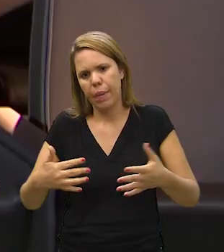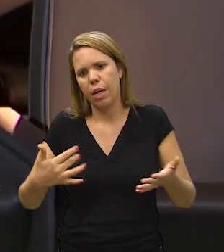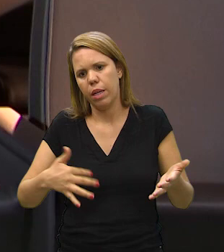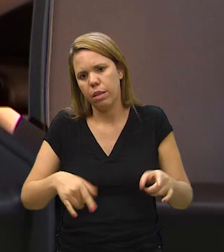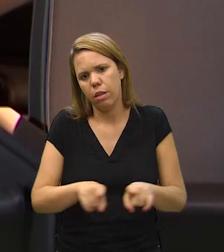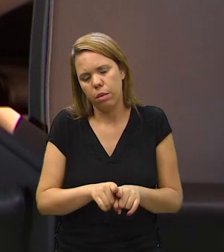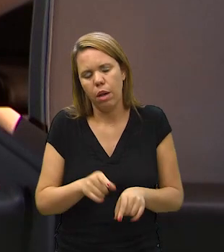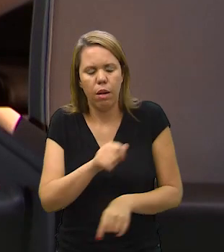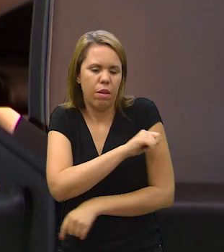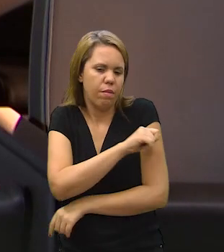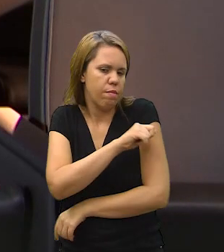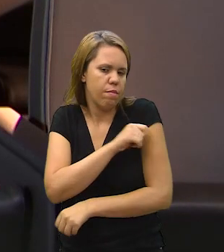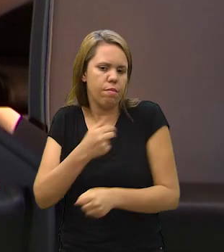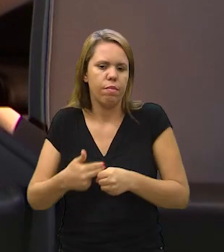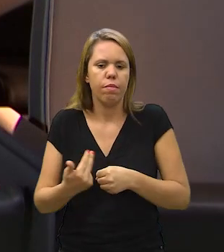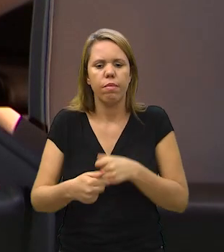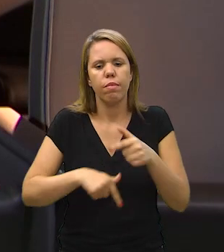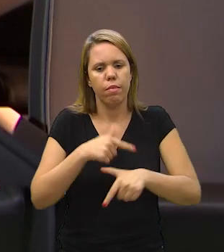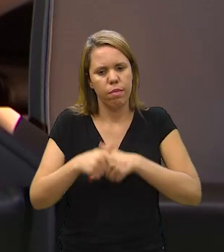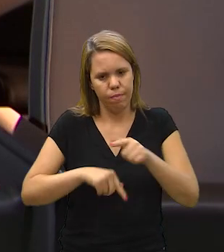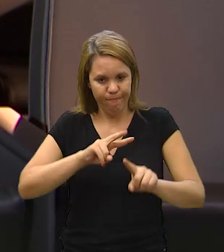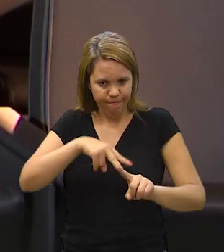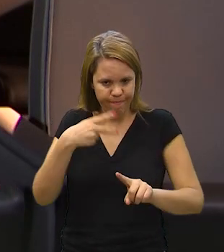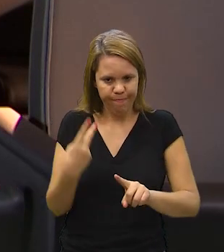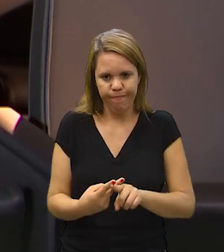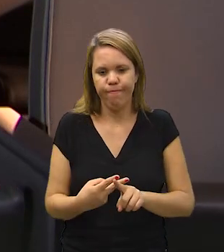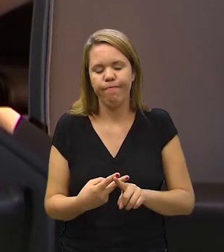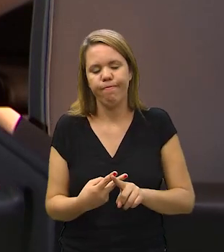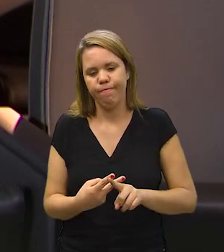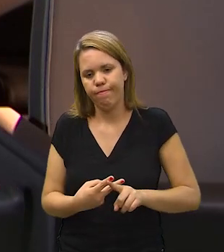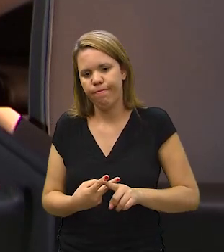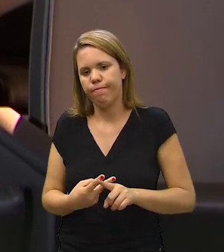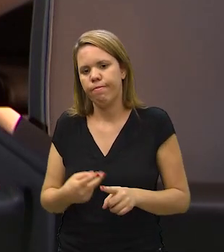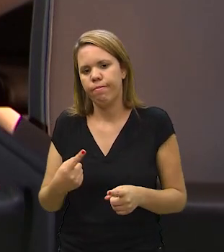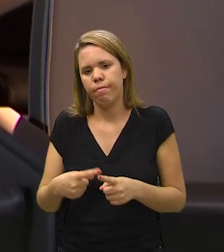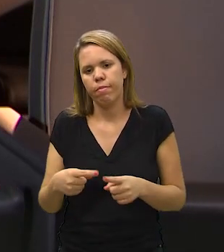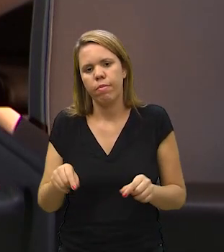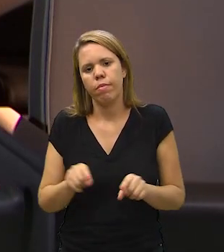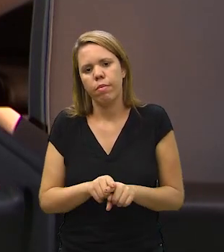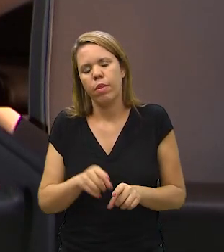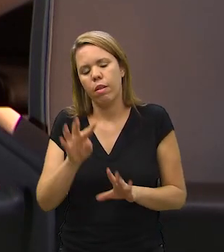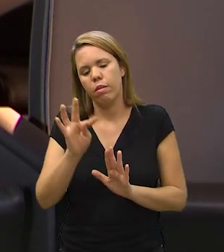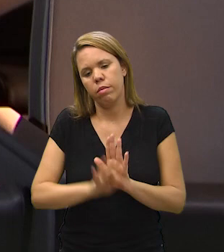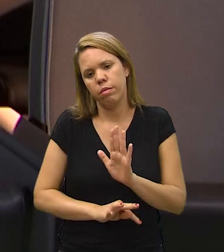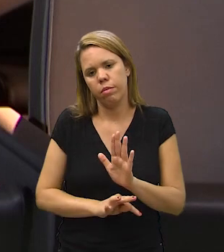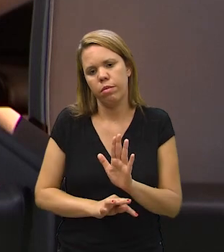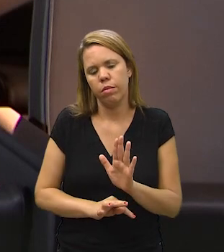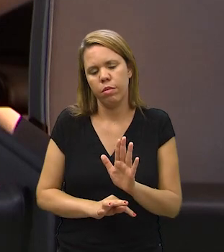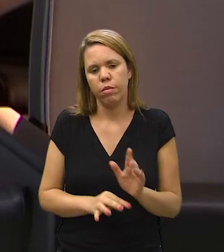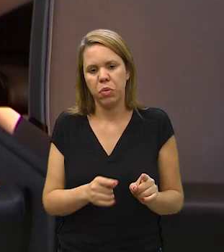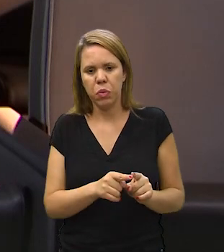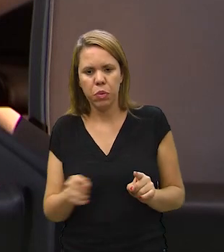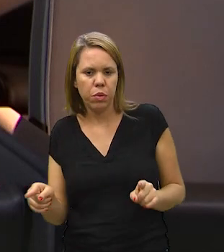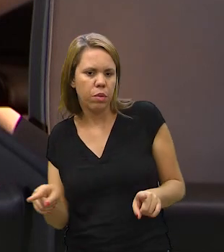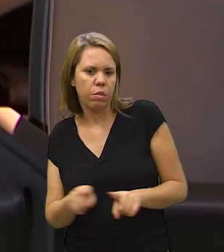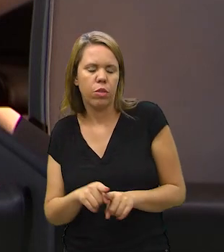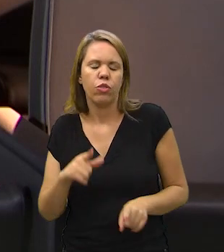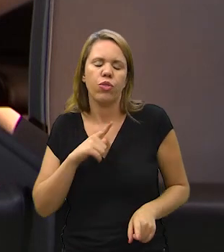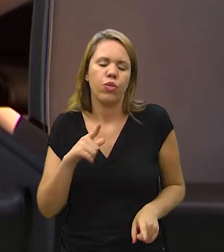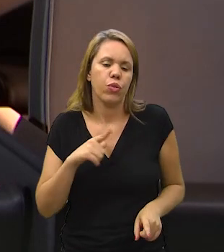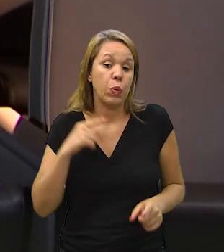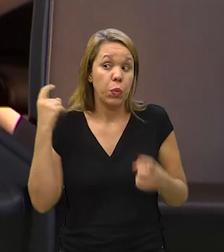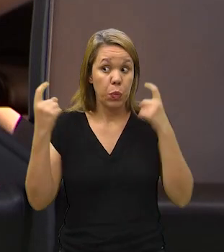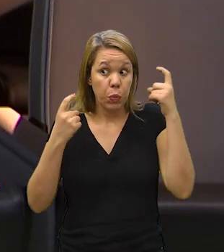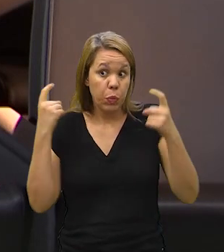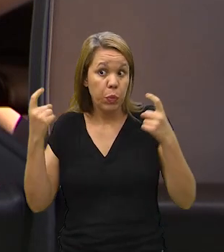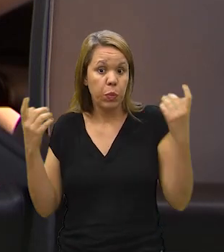todos alunos da Unicamp. O trabalho foi dobrado, né? Foi. Porque além do texto, o roteiro, ainda tiveram que